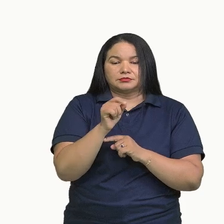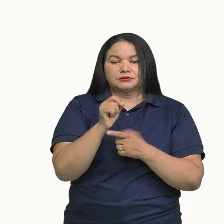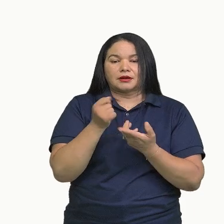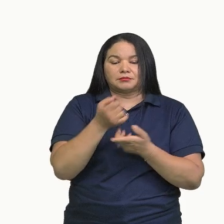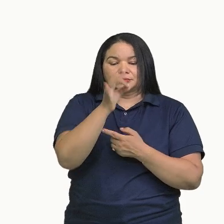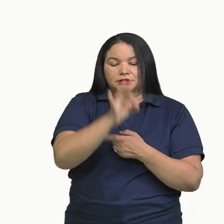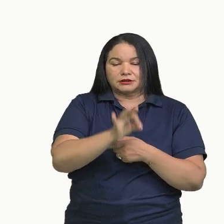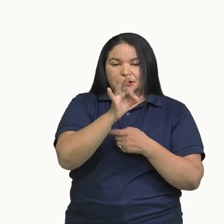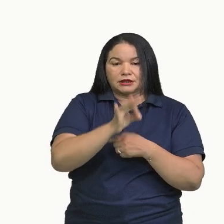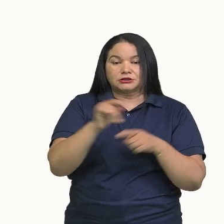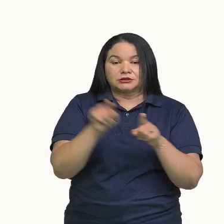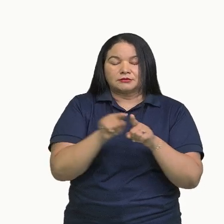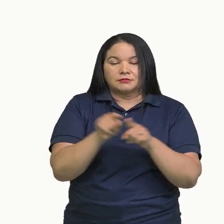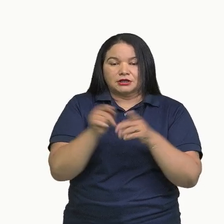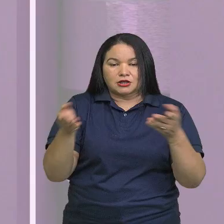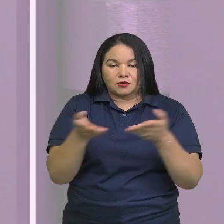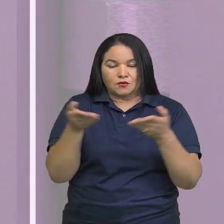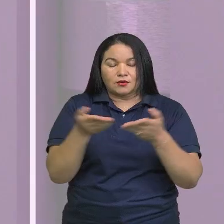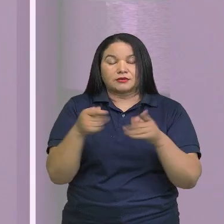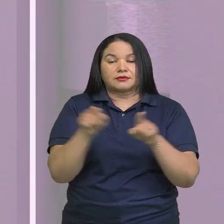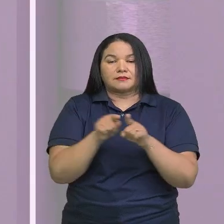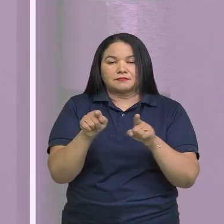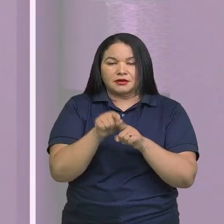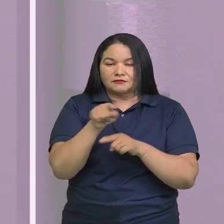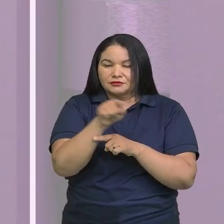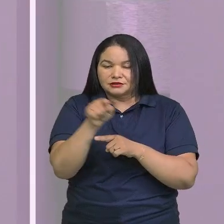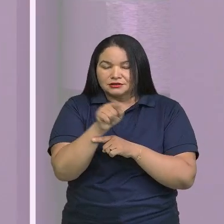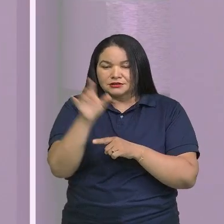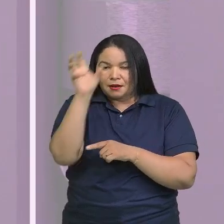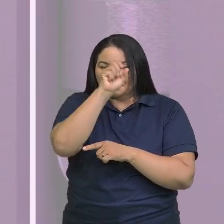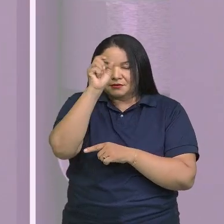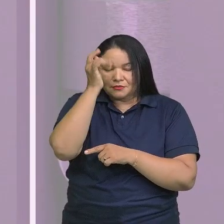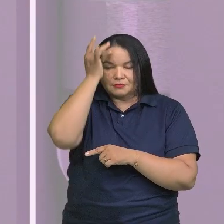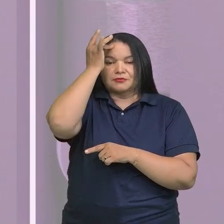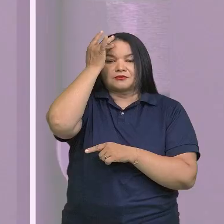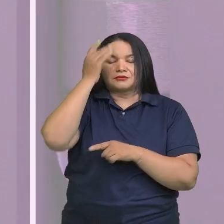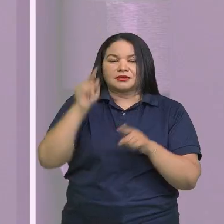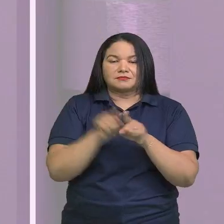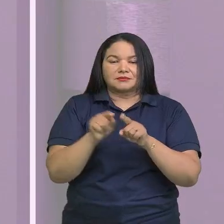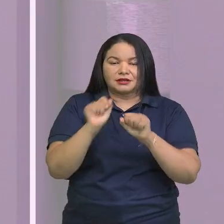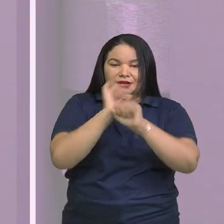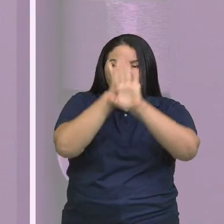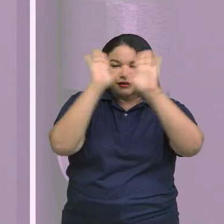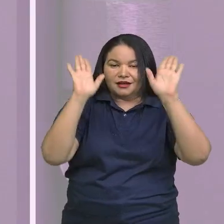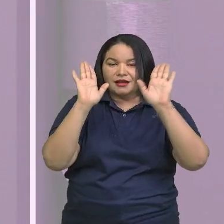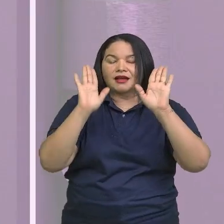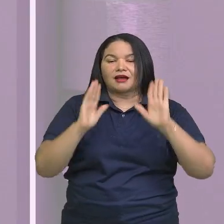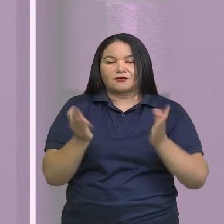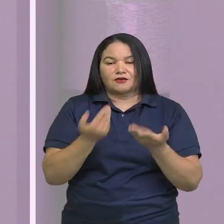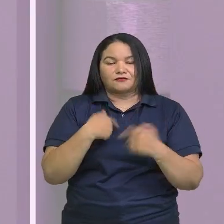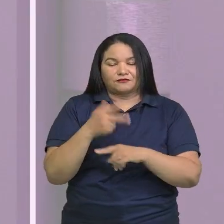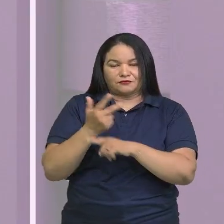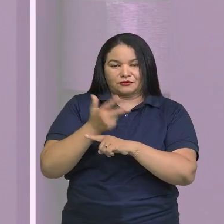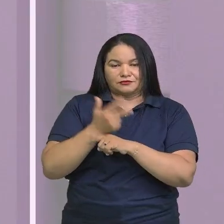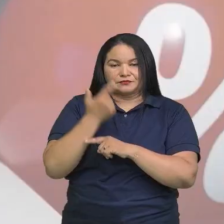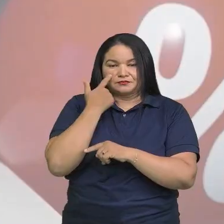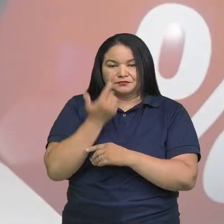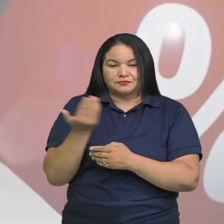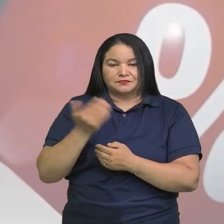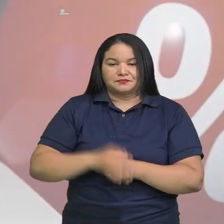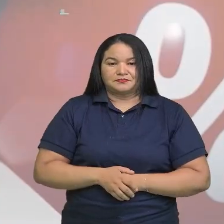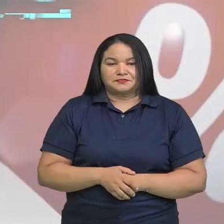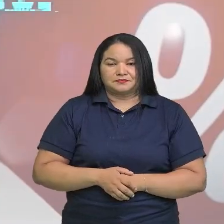agora, para afirmar ainda mais a sua aprendizagem, para clarear mais aí as ideias, vamos assistir um VT rapidinho.